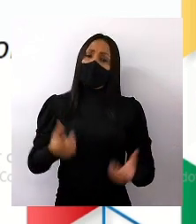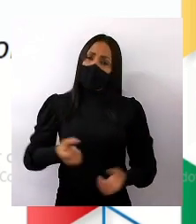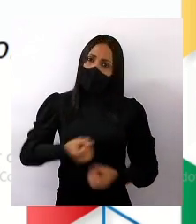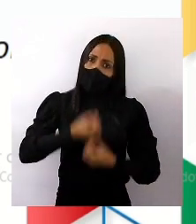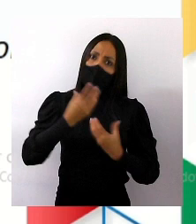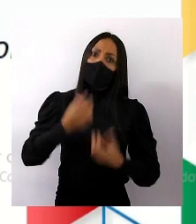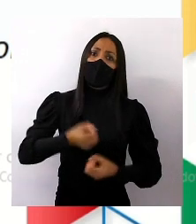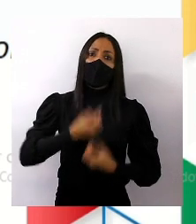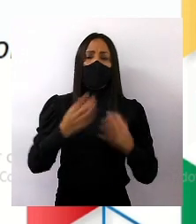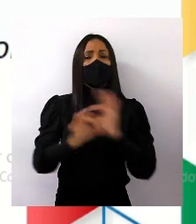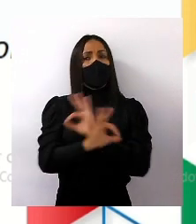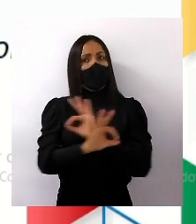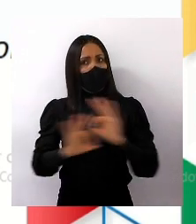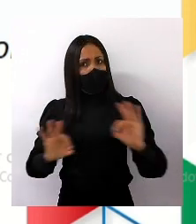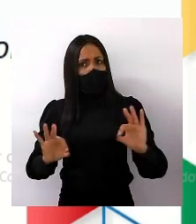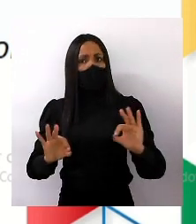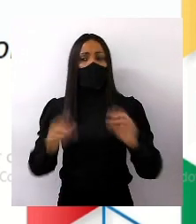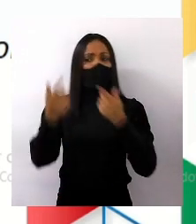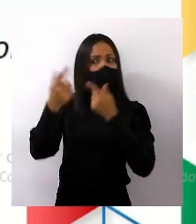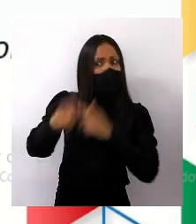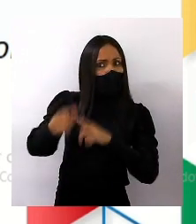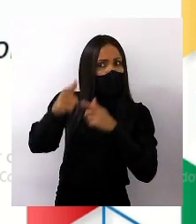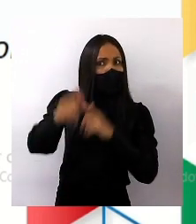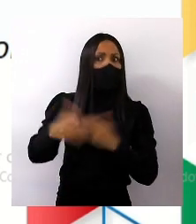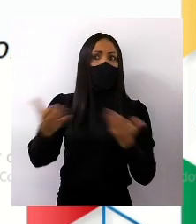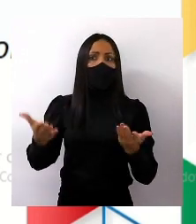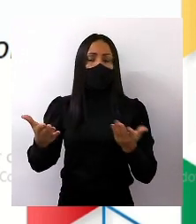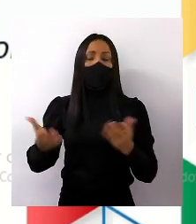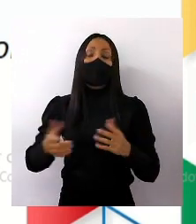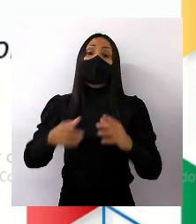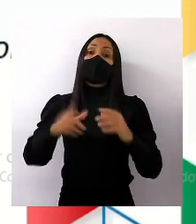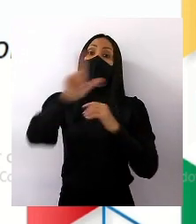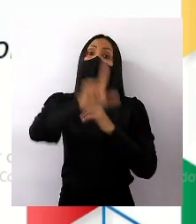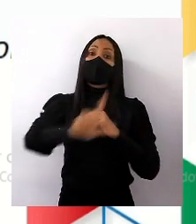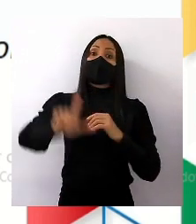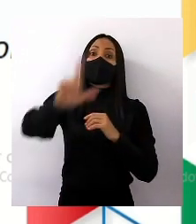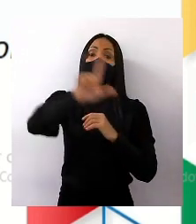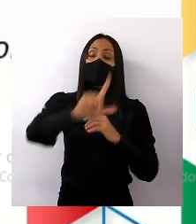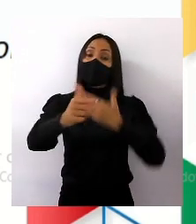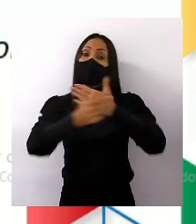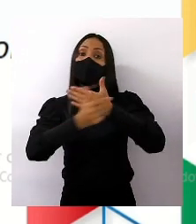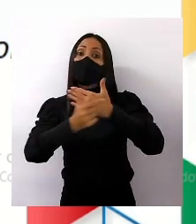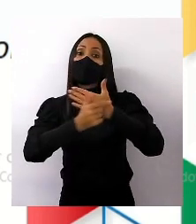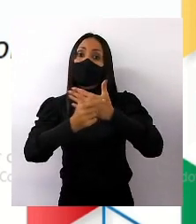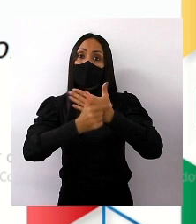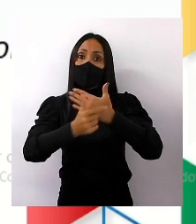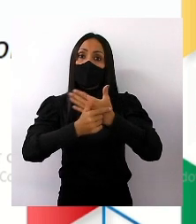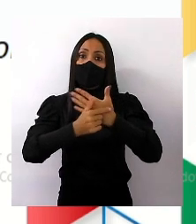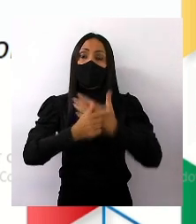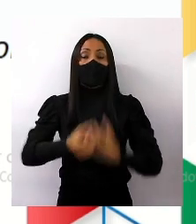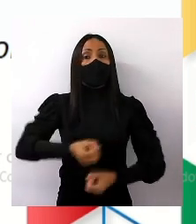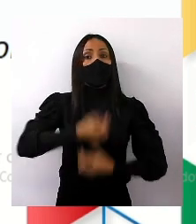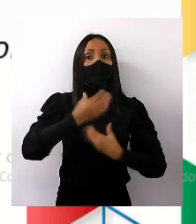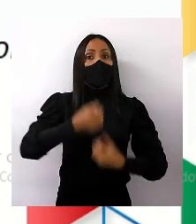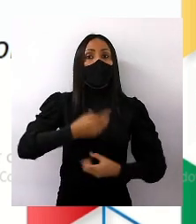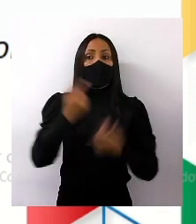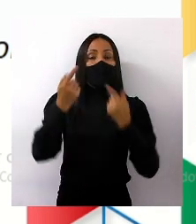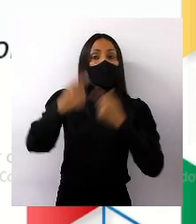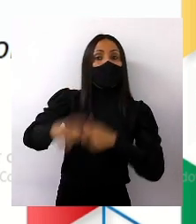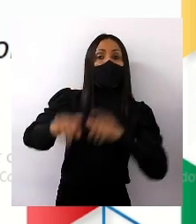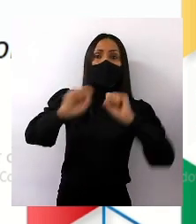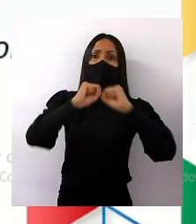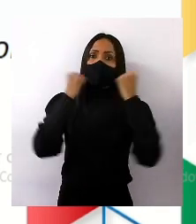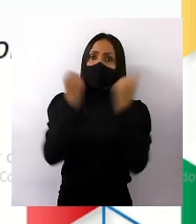é? Que fala crítica, ou seja, essa literatura, essa função desse poema, gente, é crítica social,